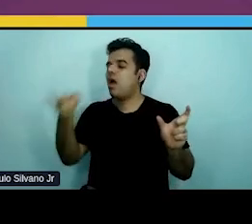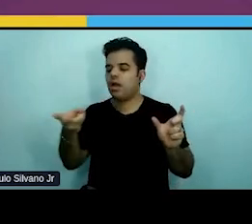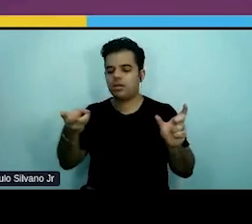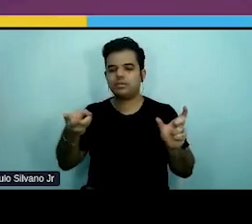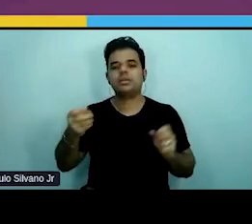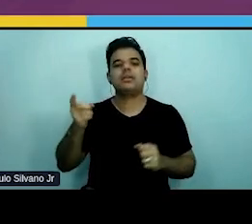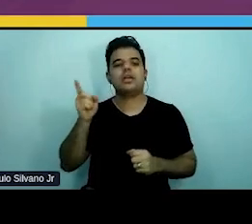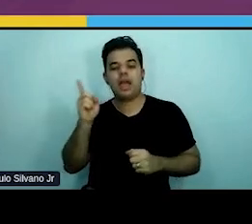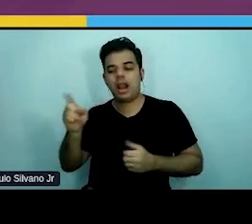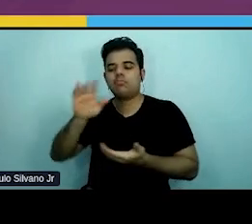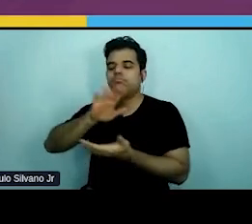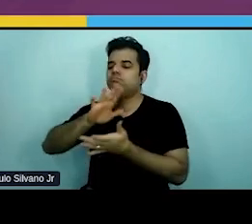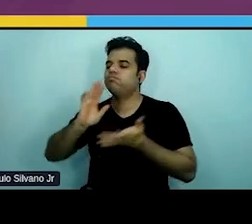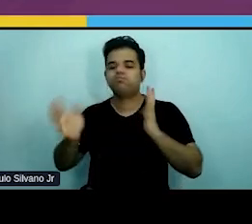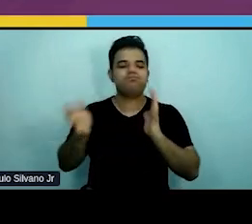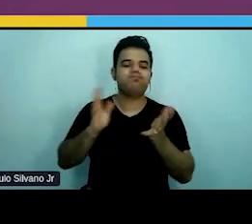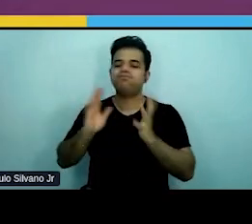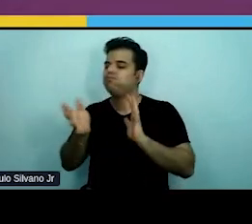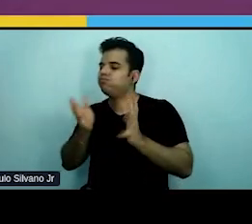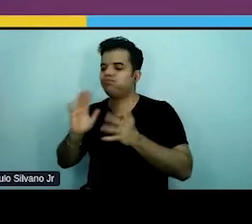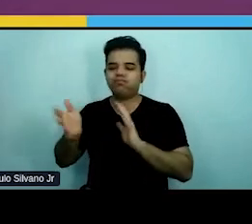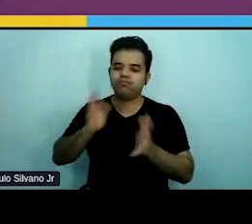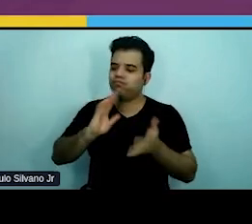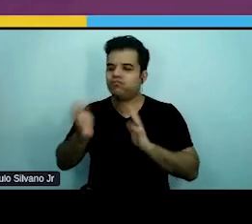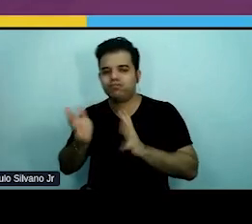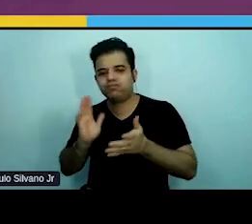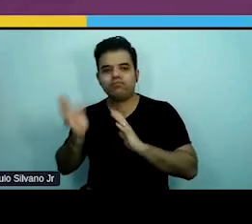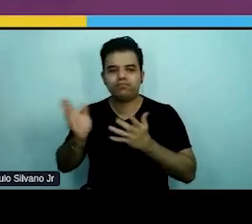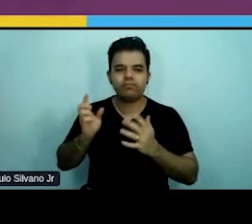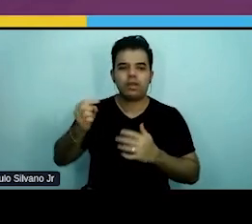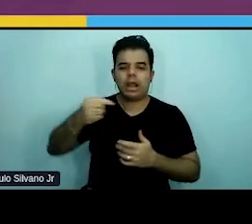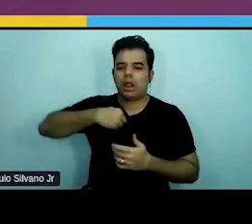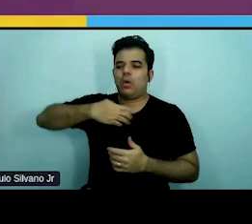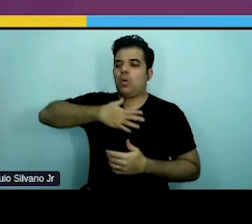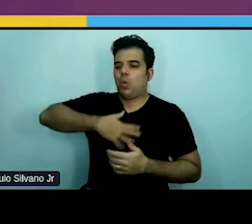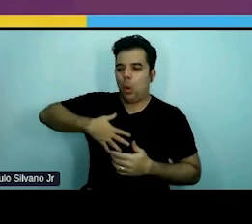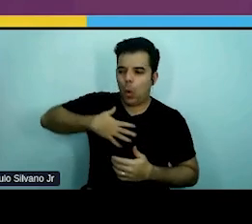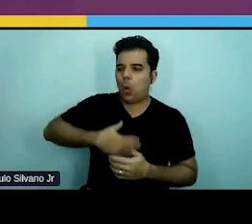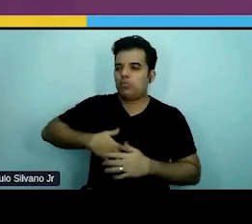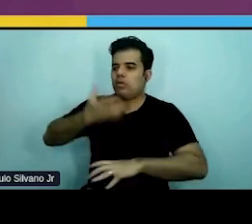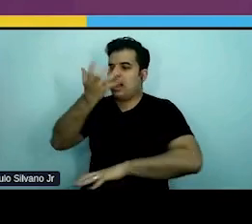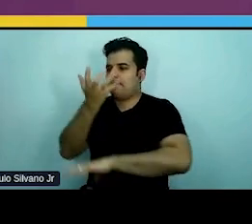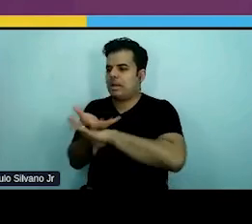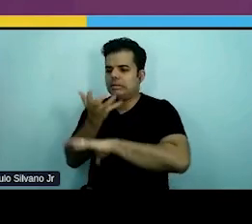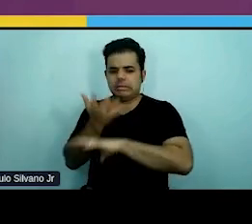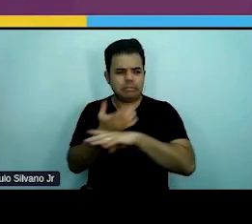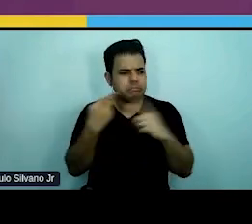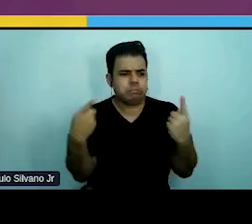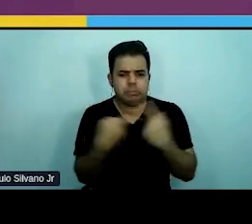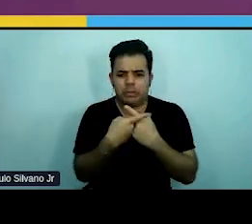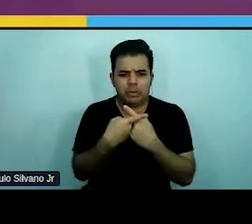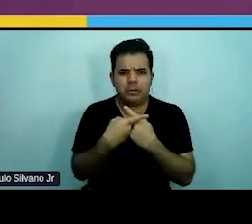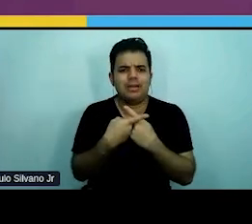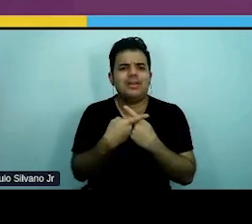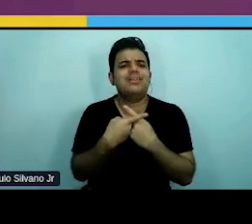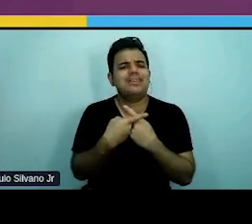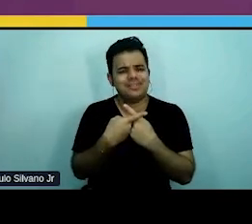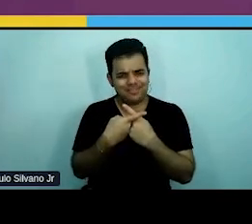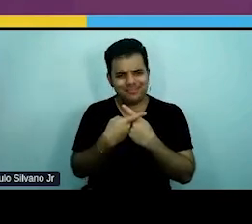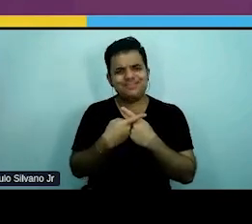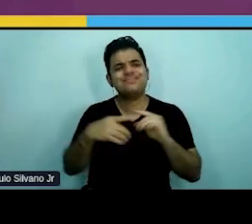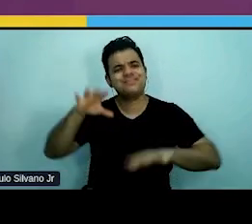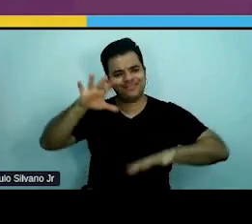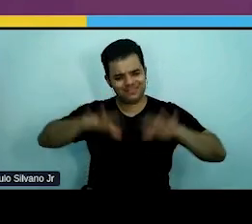máquina traduzindo, né, aquela frase para o sinal de abacaxi. É um típico erro daqueles em que